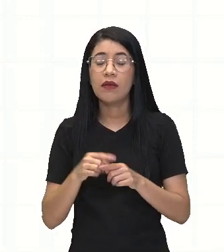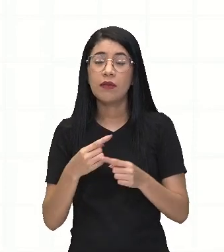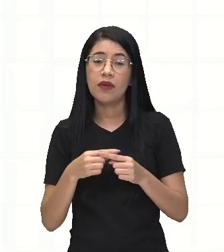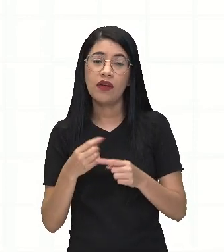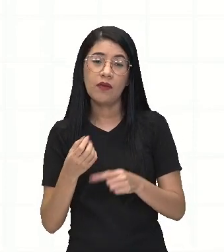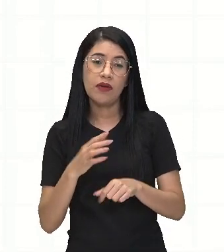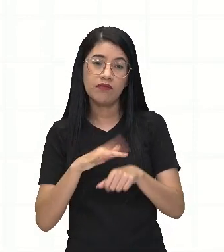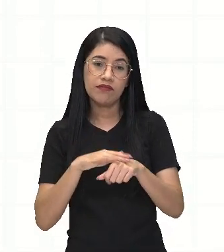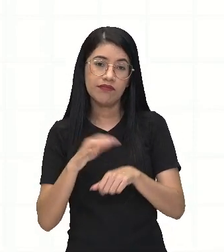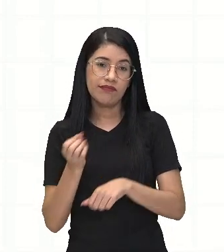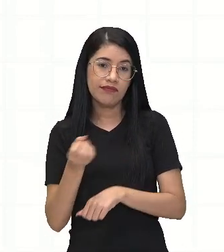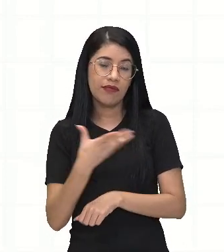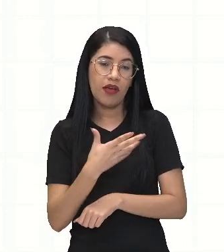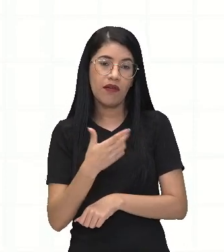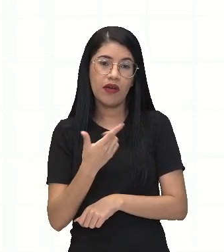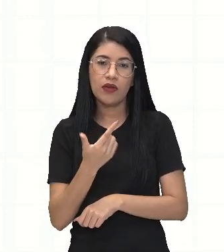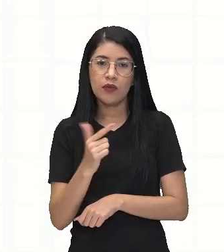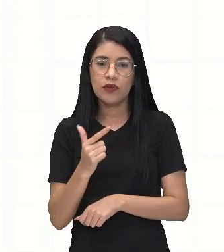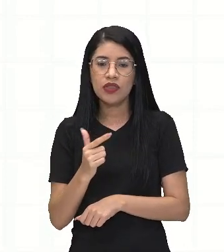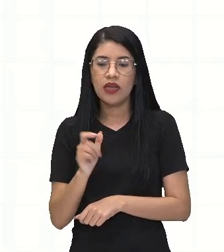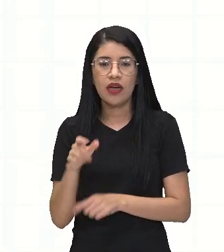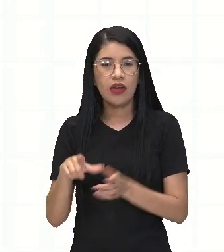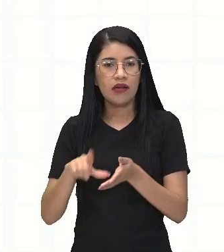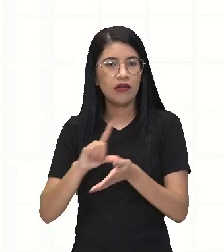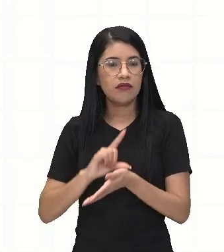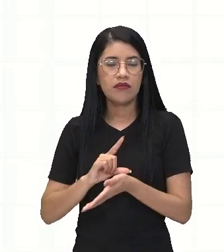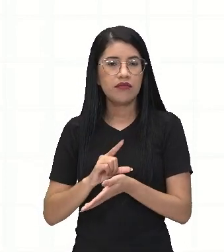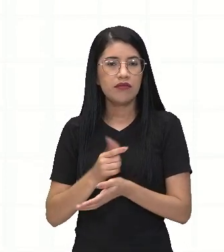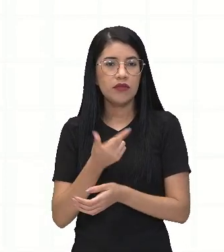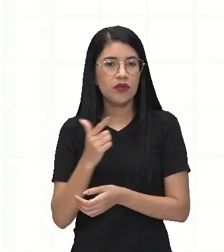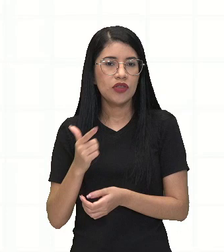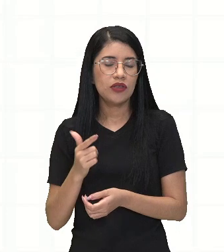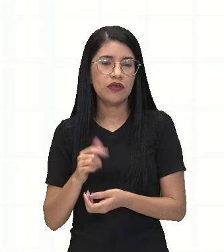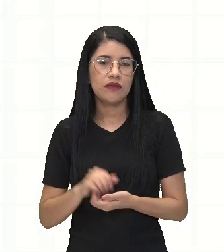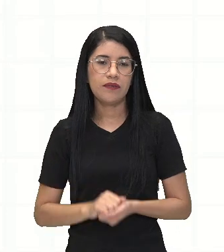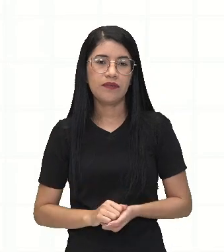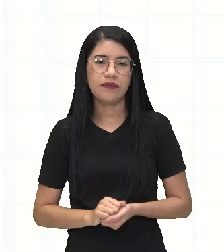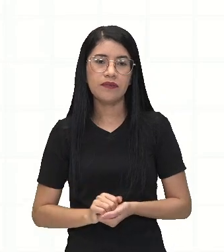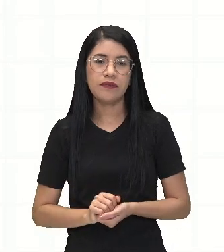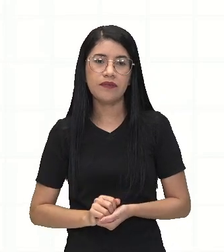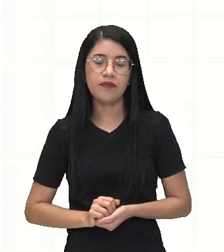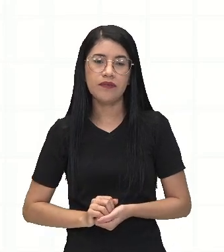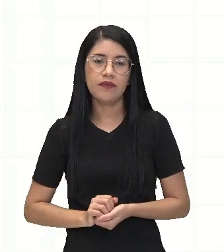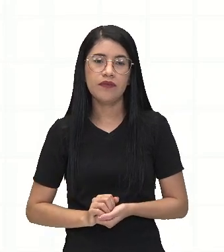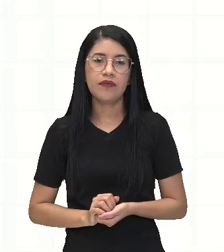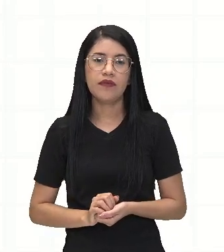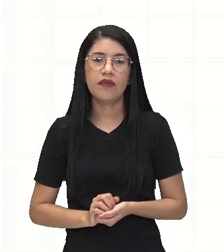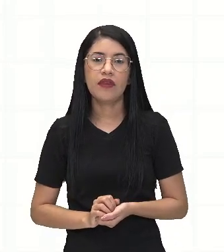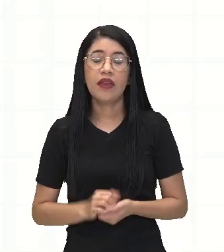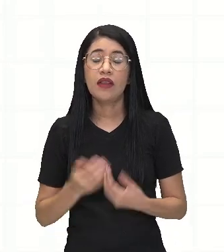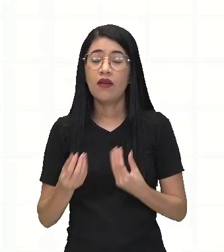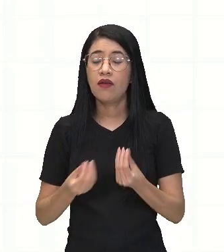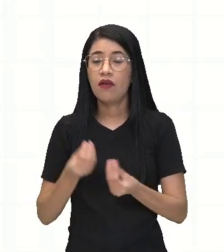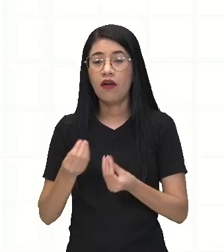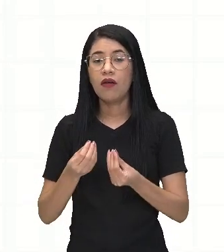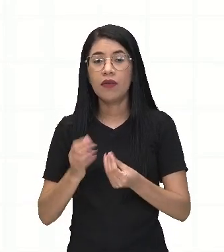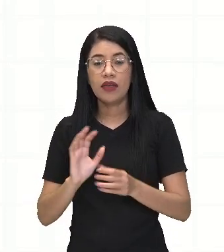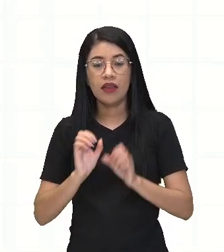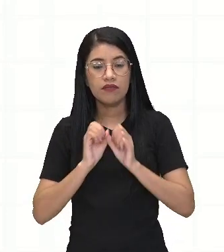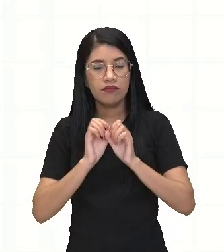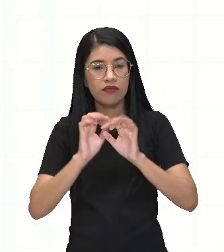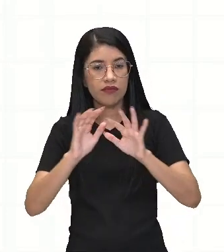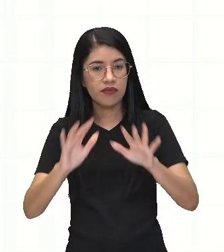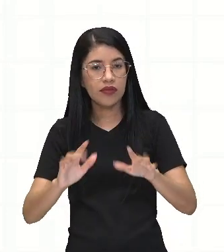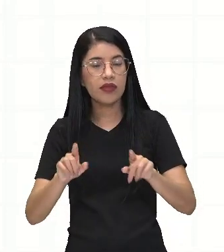Não tínhamos casos recentes dessa doença. Então, o mecanismo de transmissão ajuda, né, com